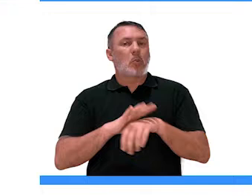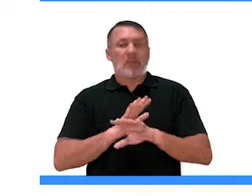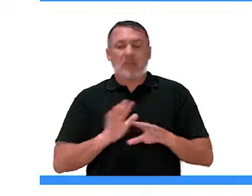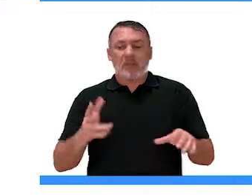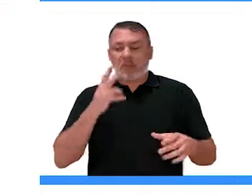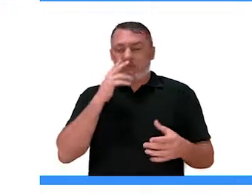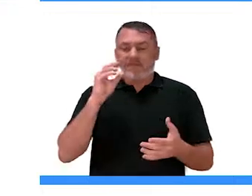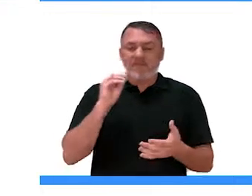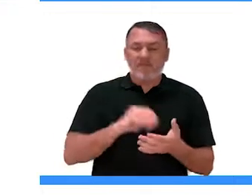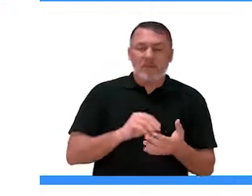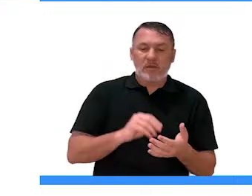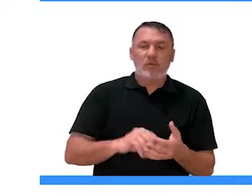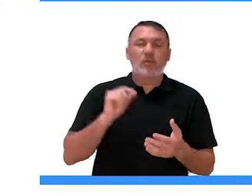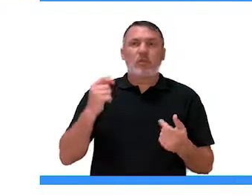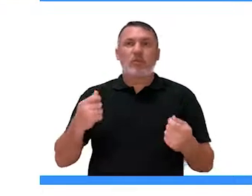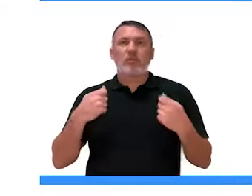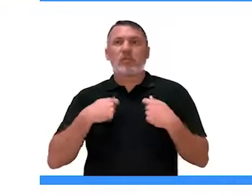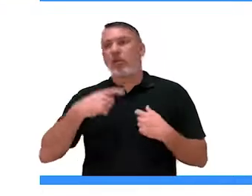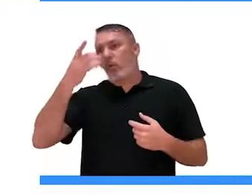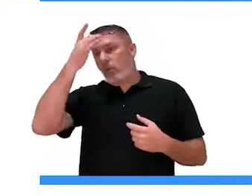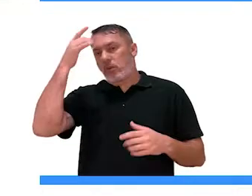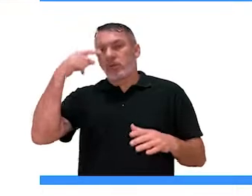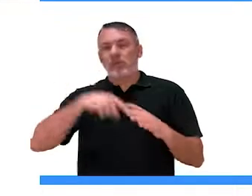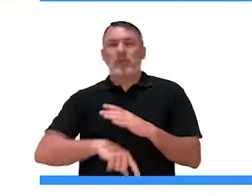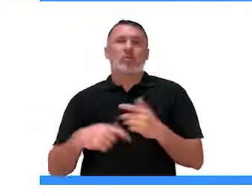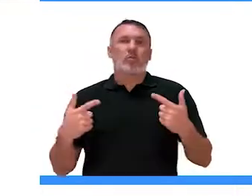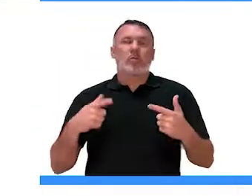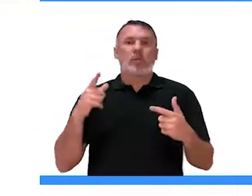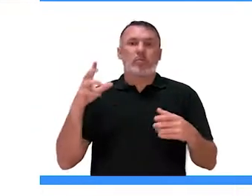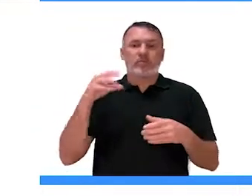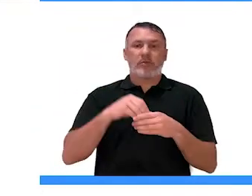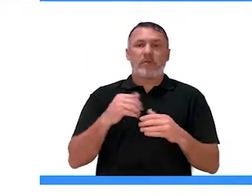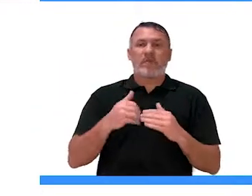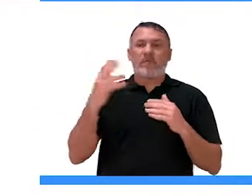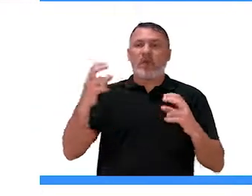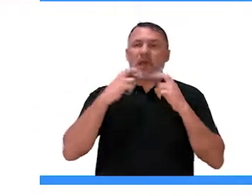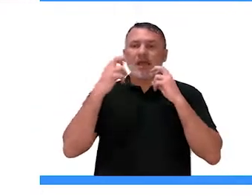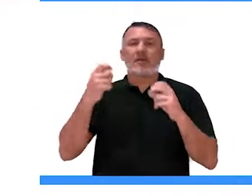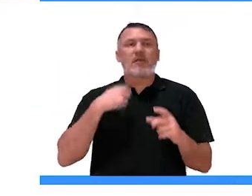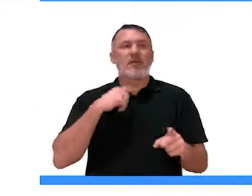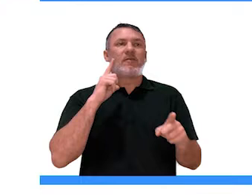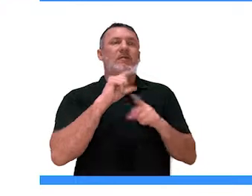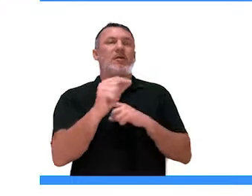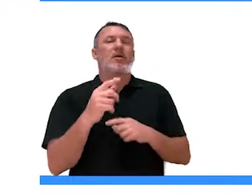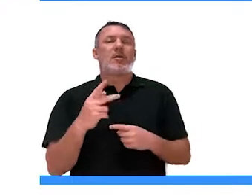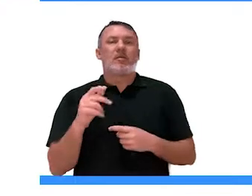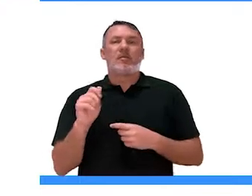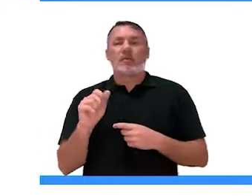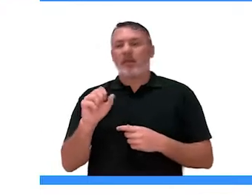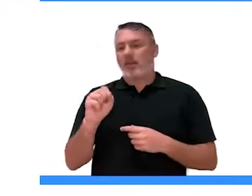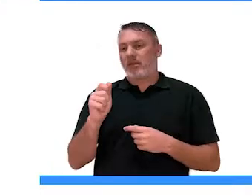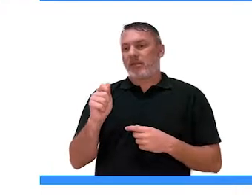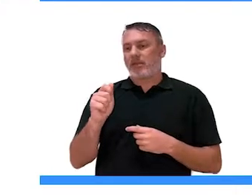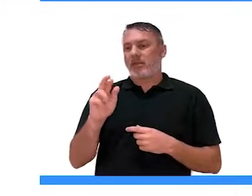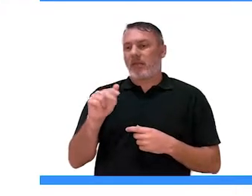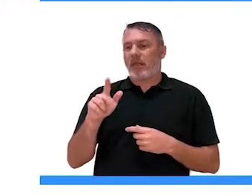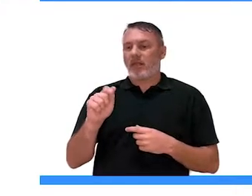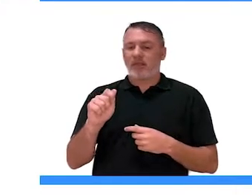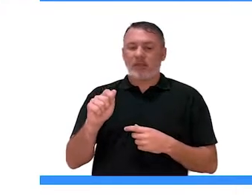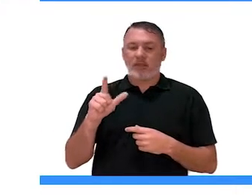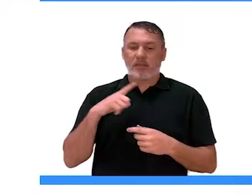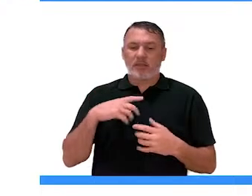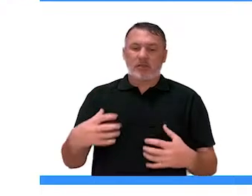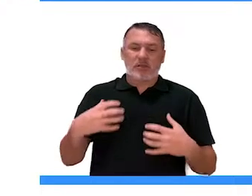de doença, saltou-me de súbito do subconsciente esse grito estapafúrdio. Vou-me embora para Pasárgada, senti